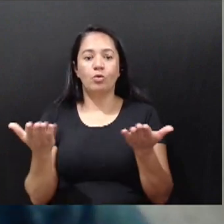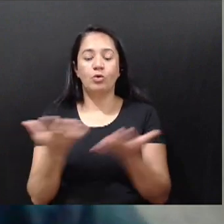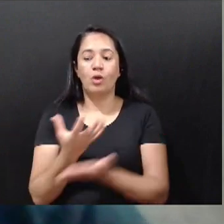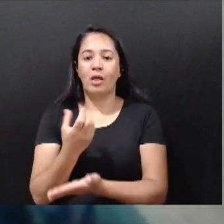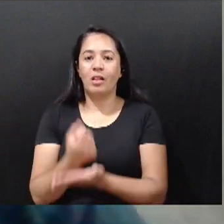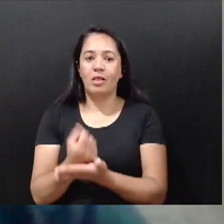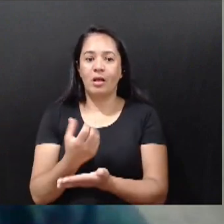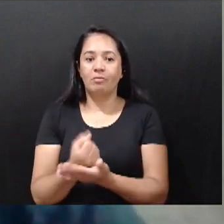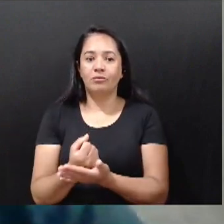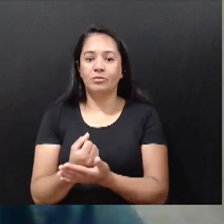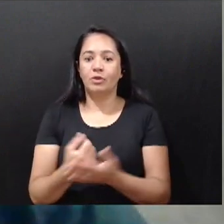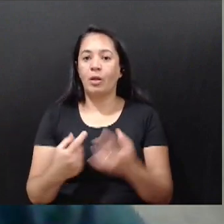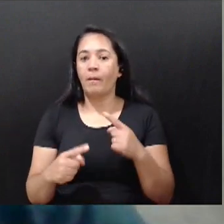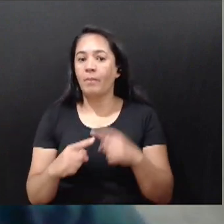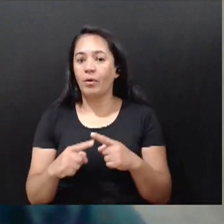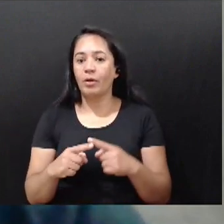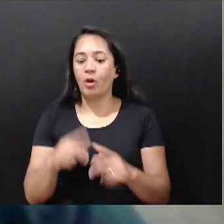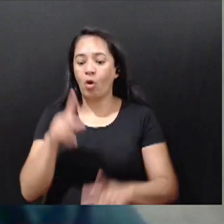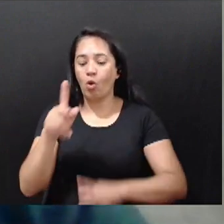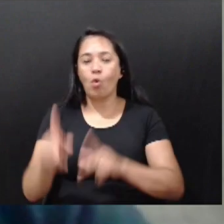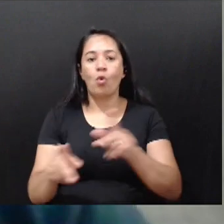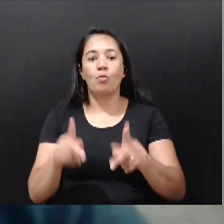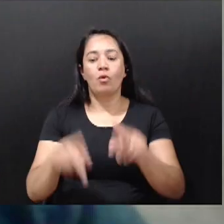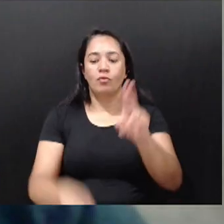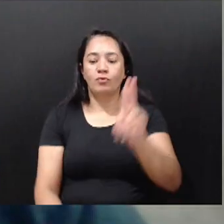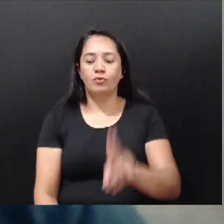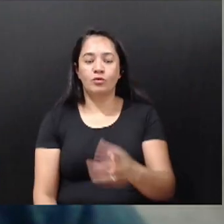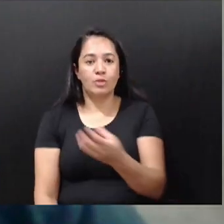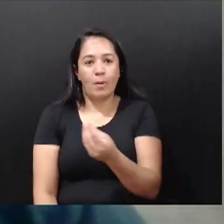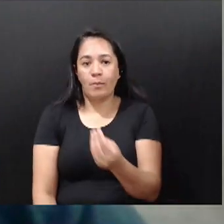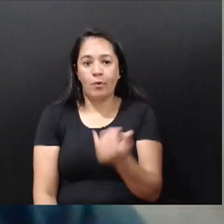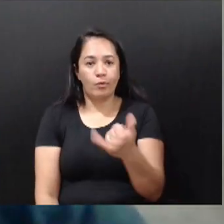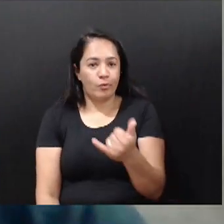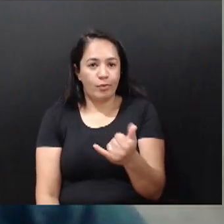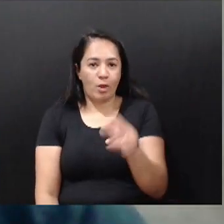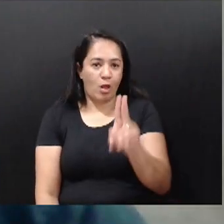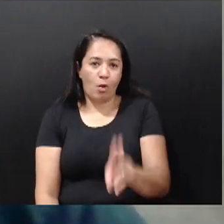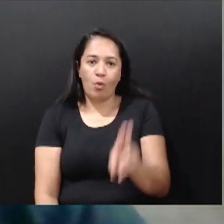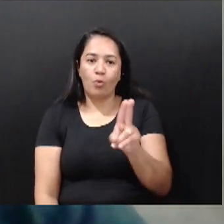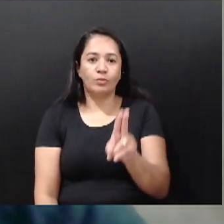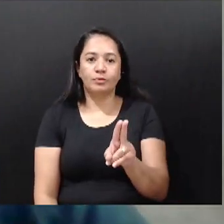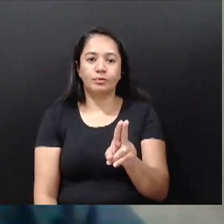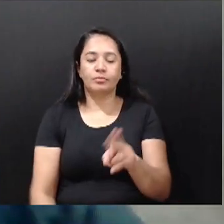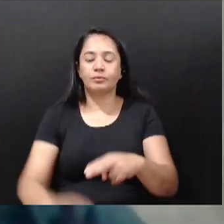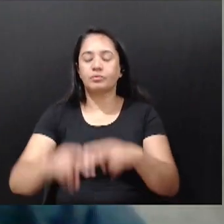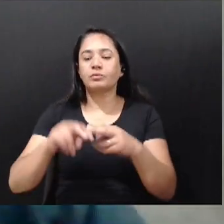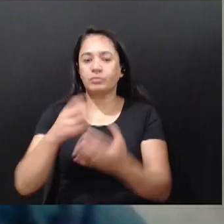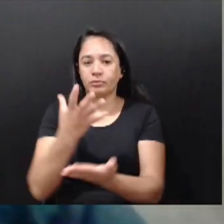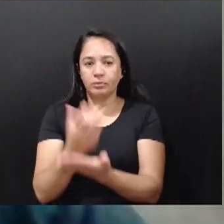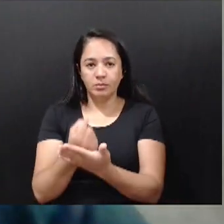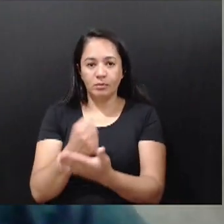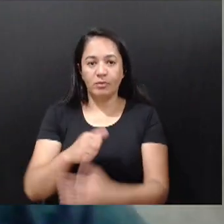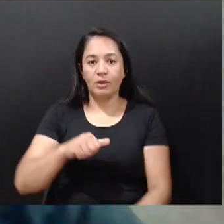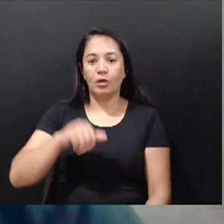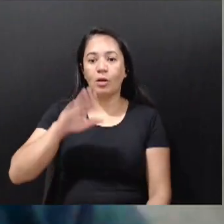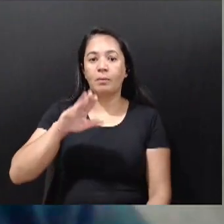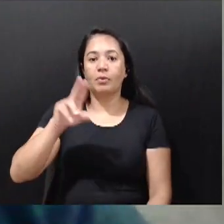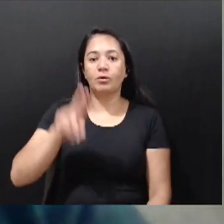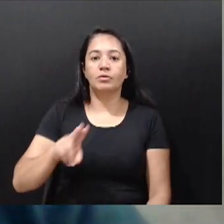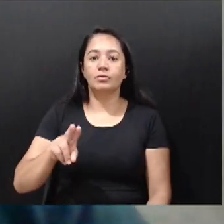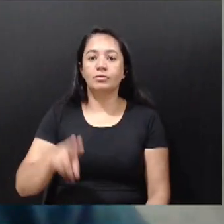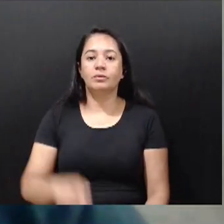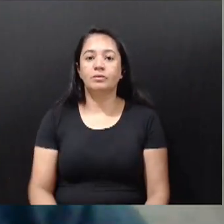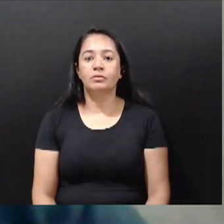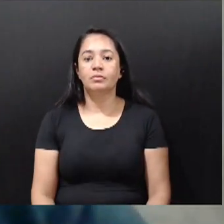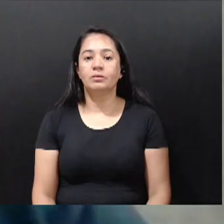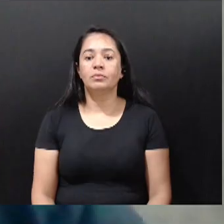porque a população usa muito o celular, né, então os aplicativos são até mais usados do que os próprios softwares de computador, e aí